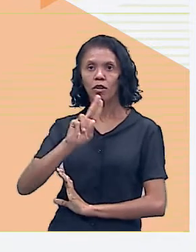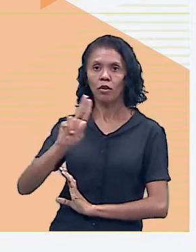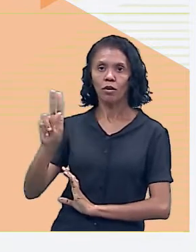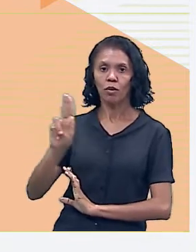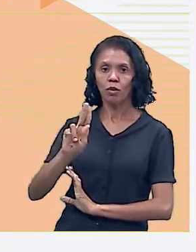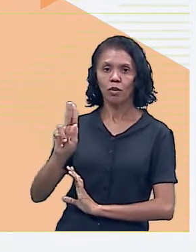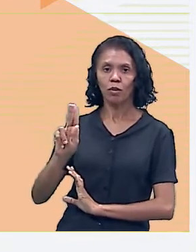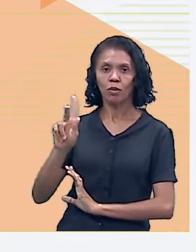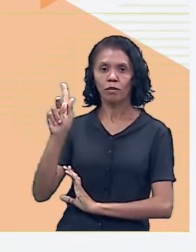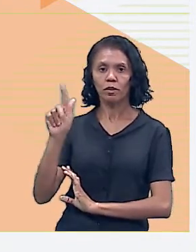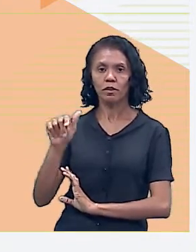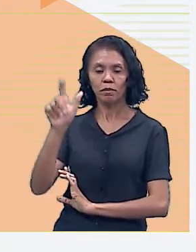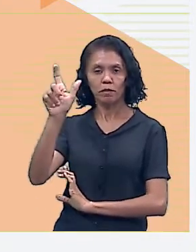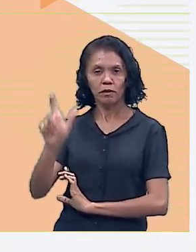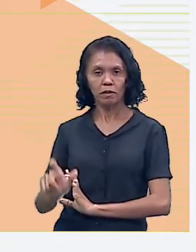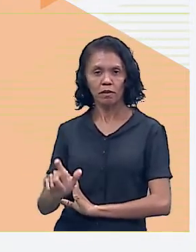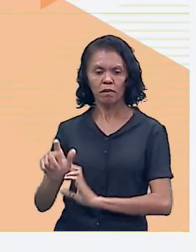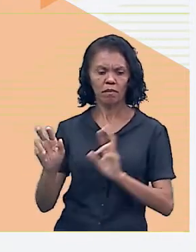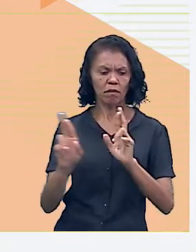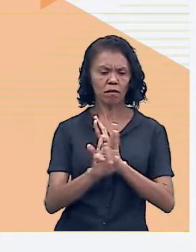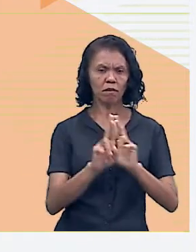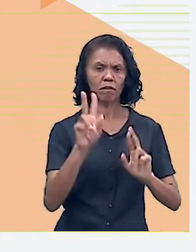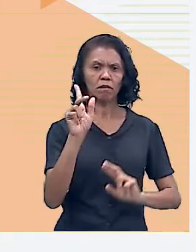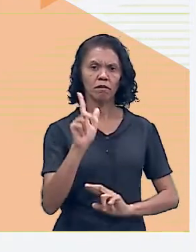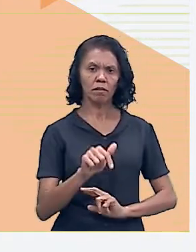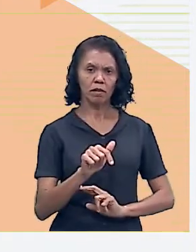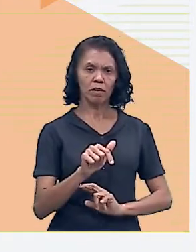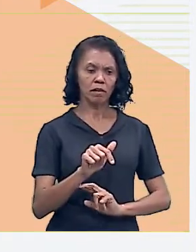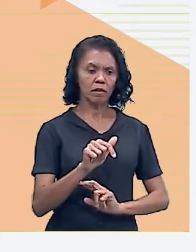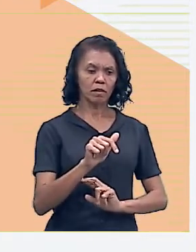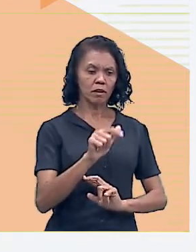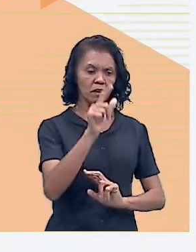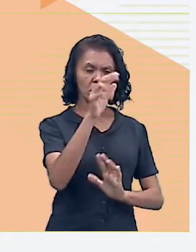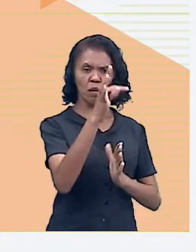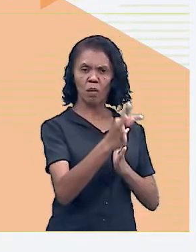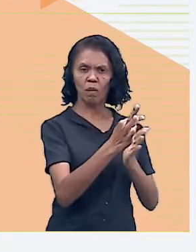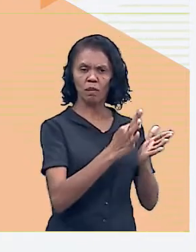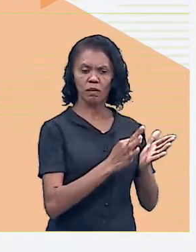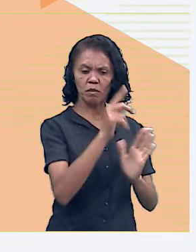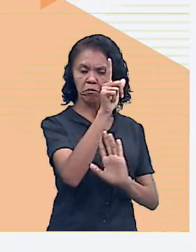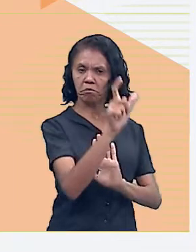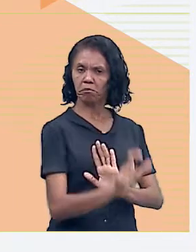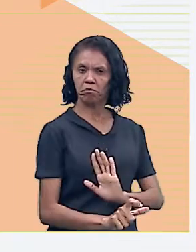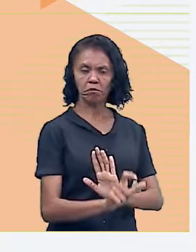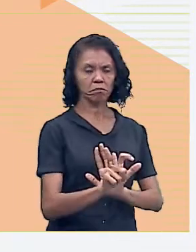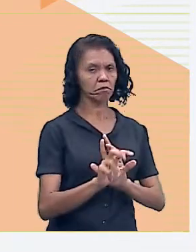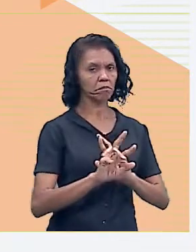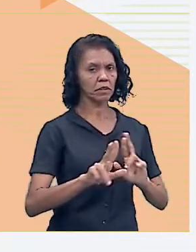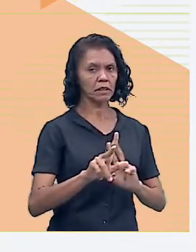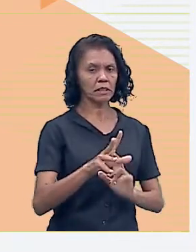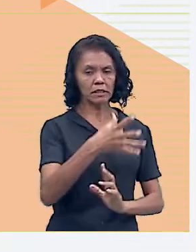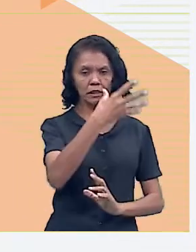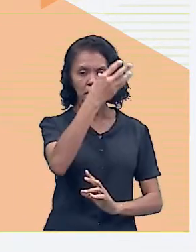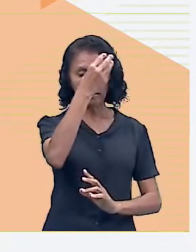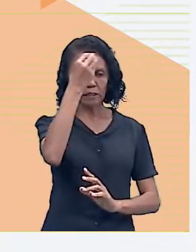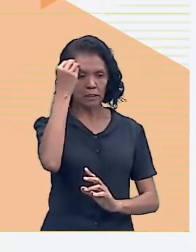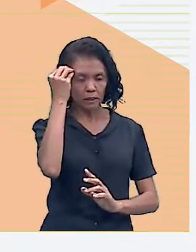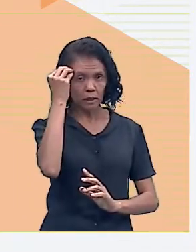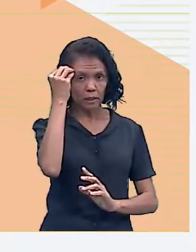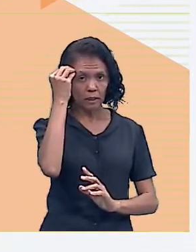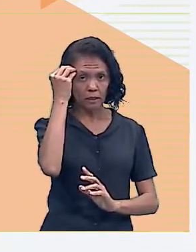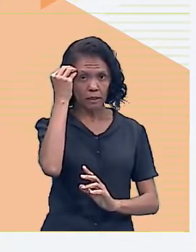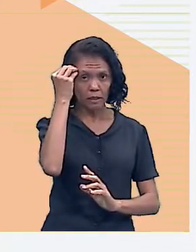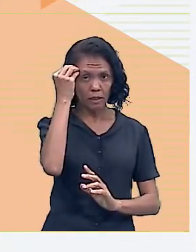não as referências para fazer com que o seu texto se torne pessoalizado Esquece tudo isso deixa o teu texto com caráter